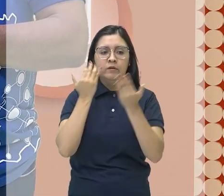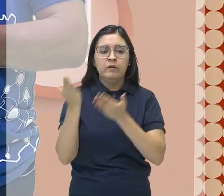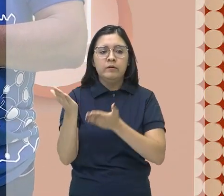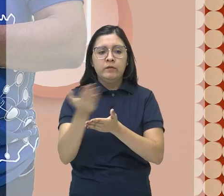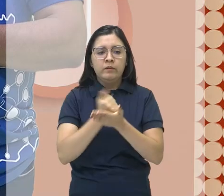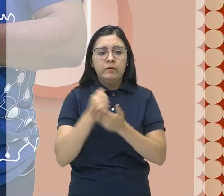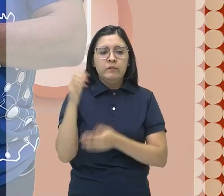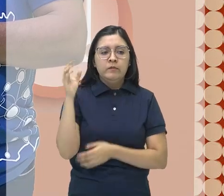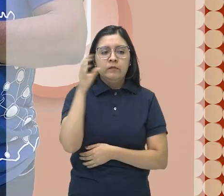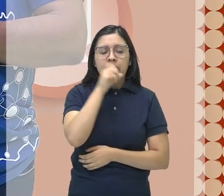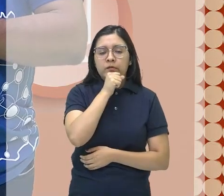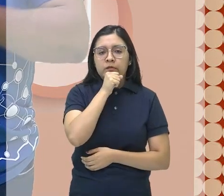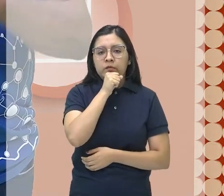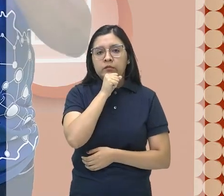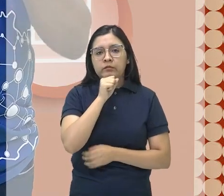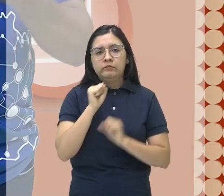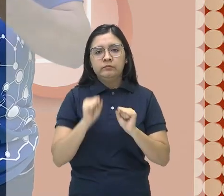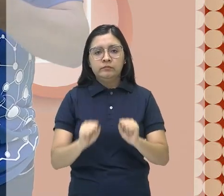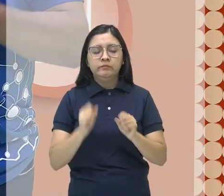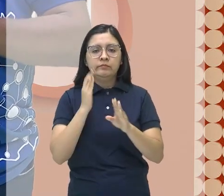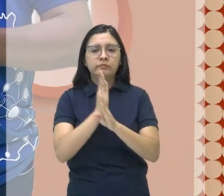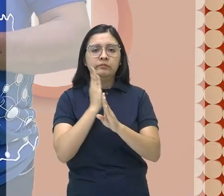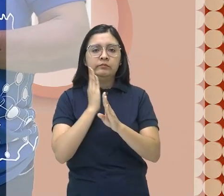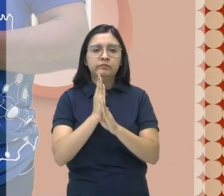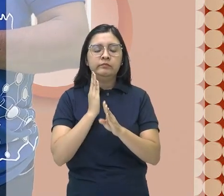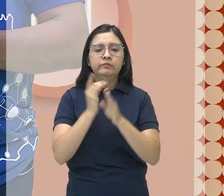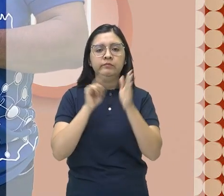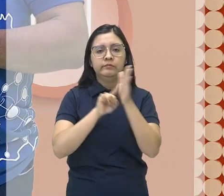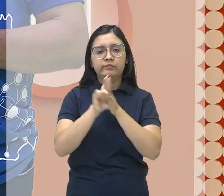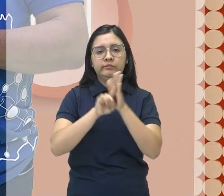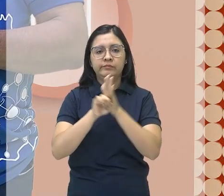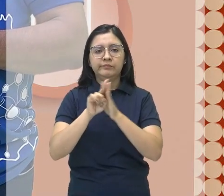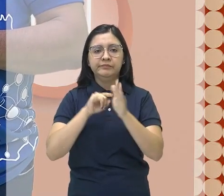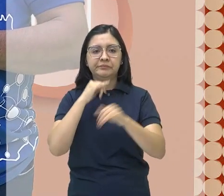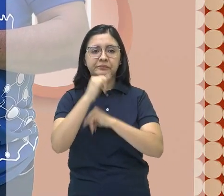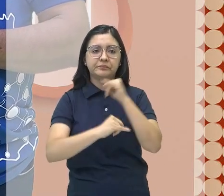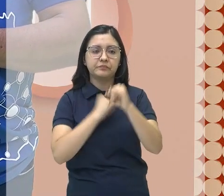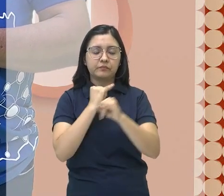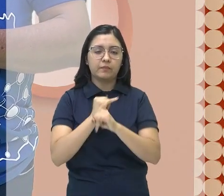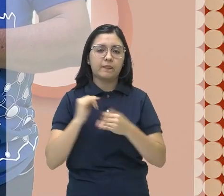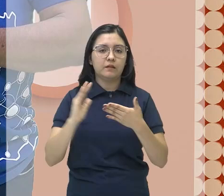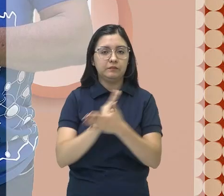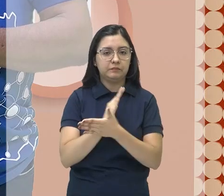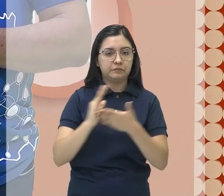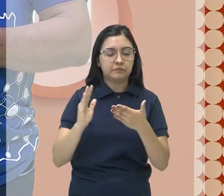bem rápidos, né, que você pode encontrar aí pesquisando na internet, né, em algumas